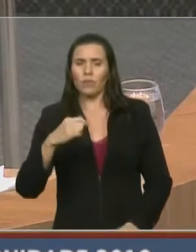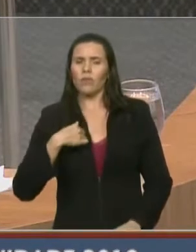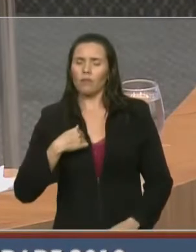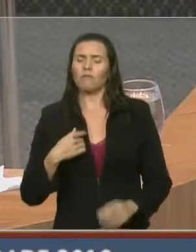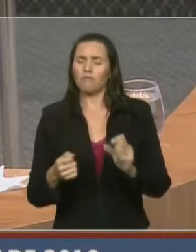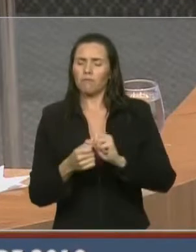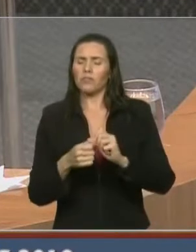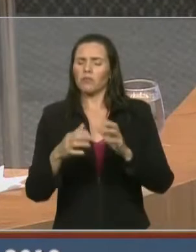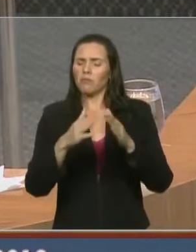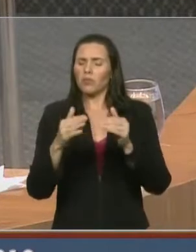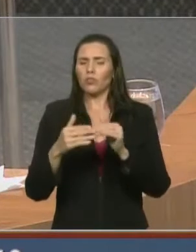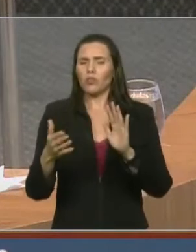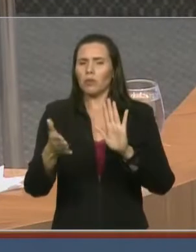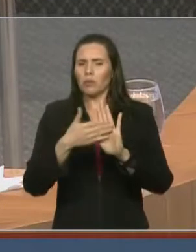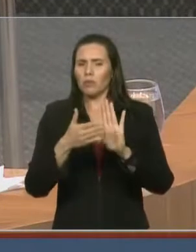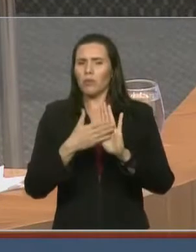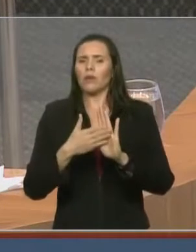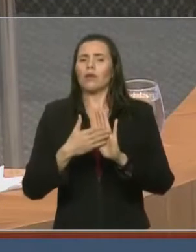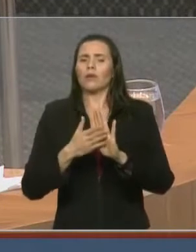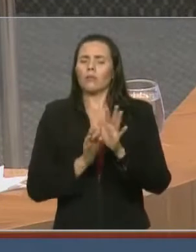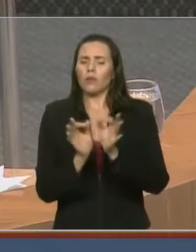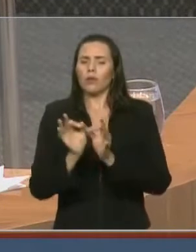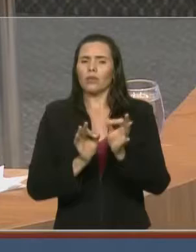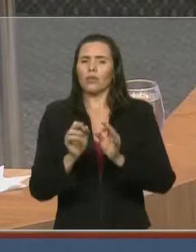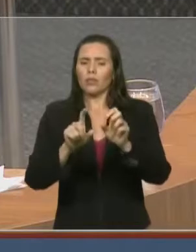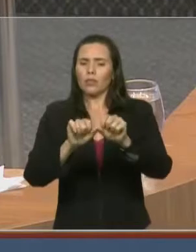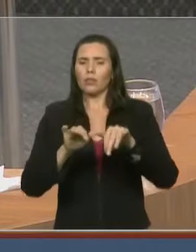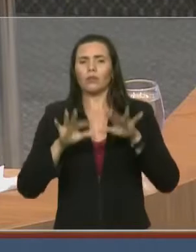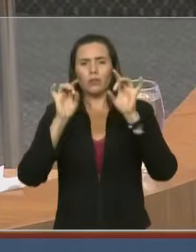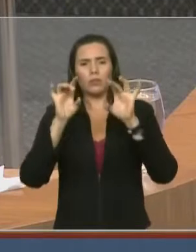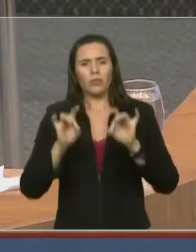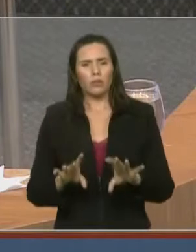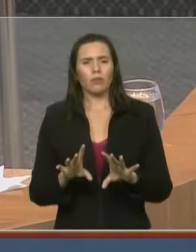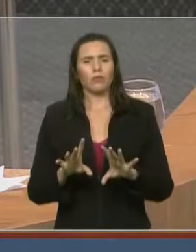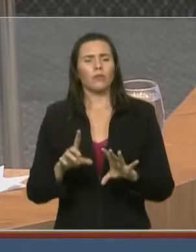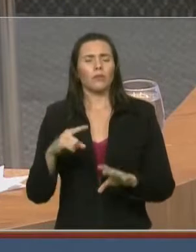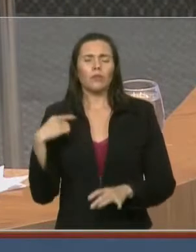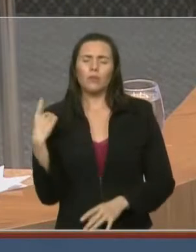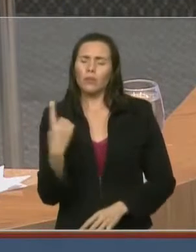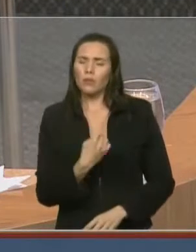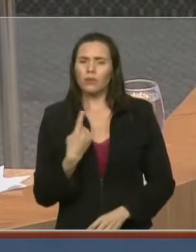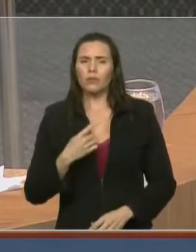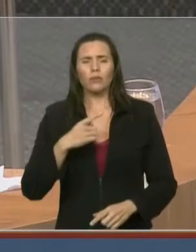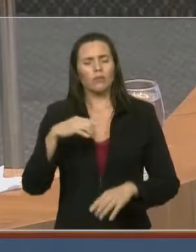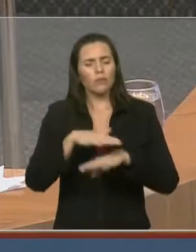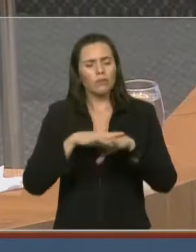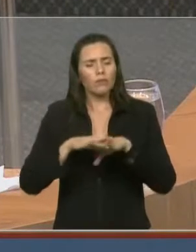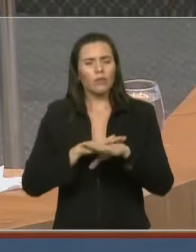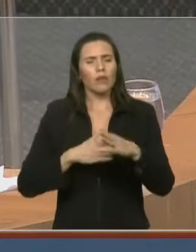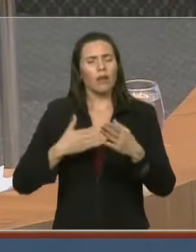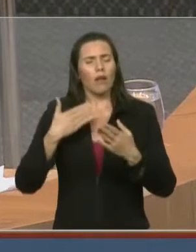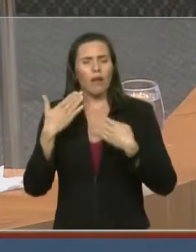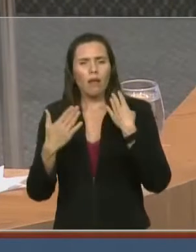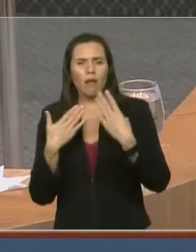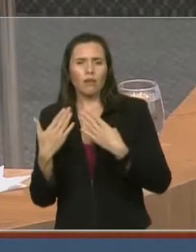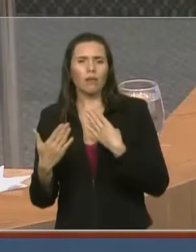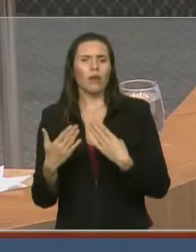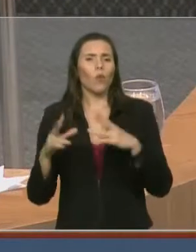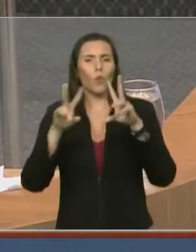especial, e debatermos mais uma vez aqui a campanha da fraternidade. Por isso,